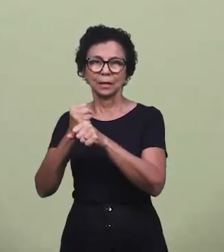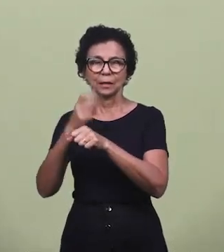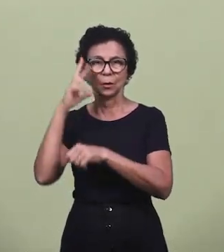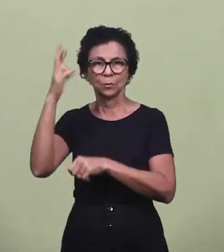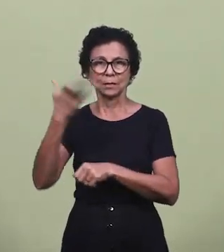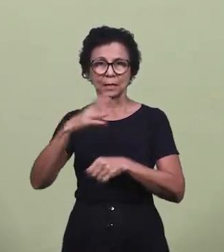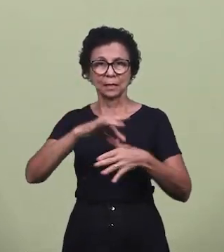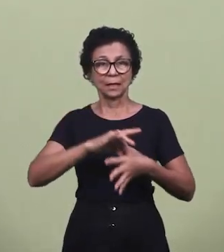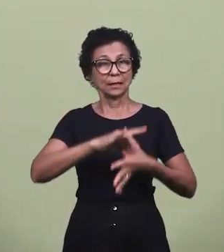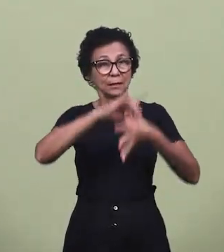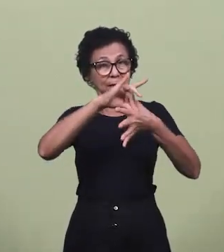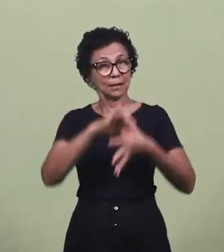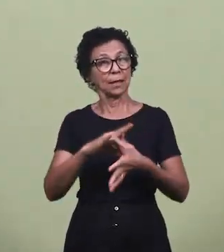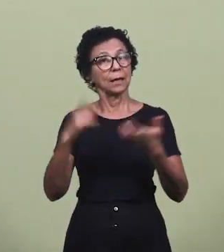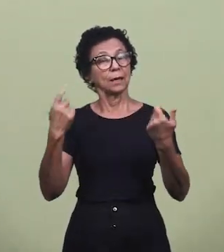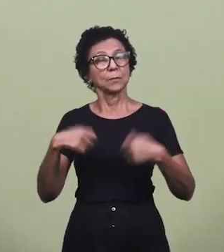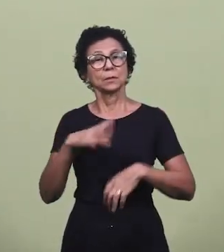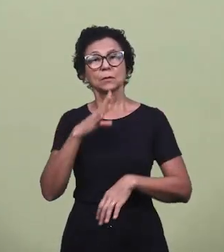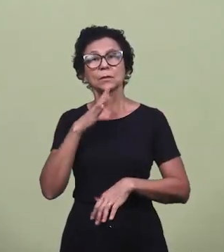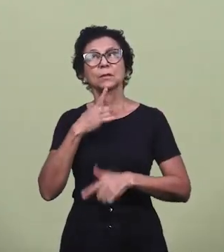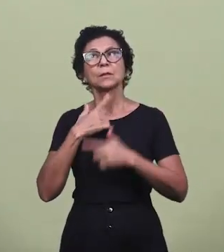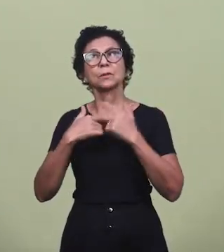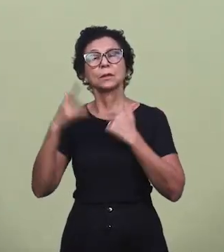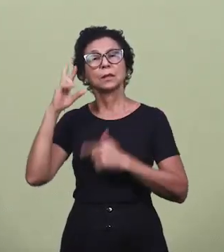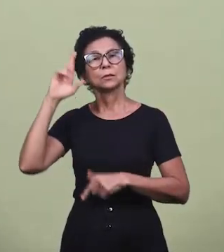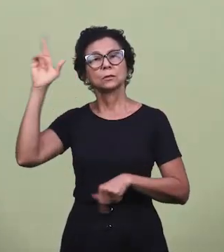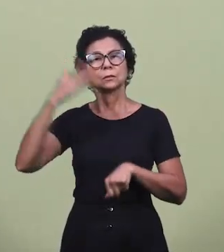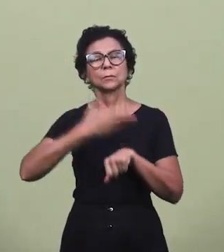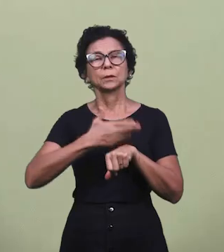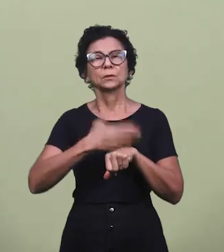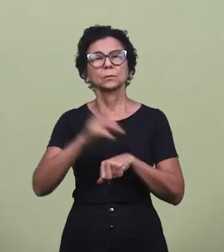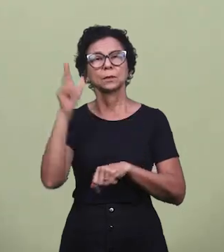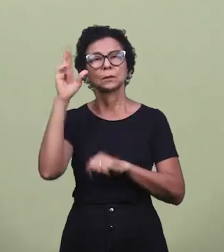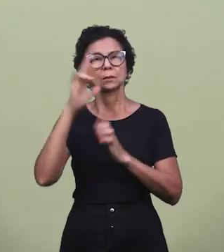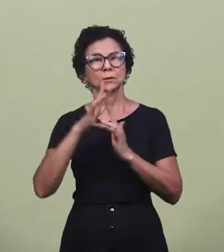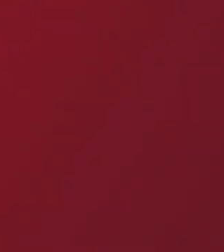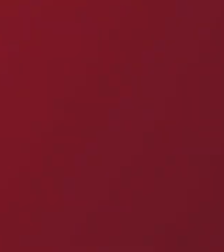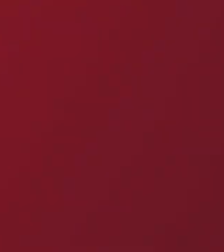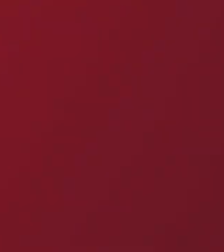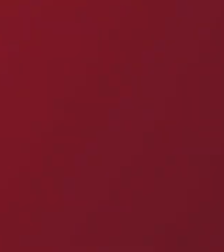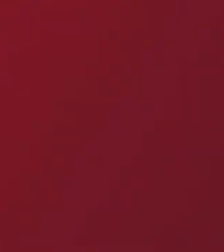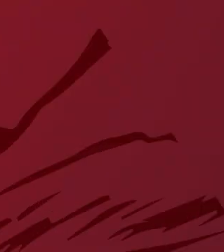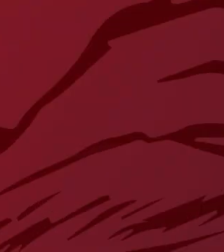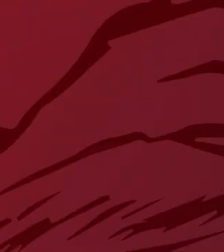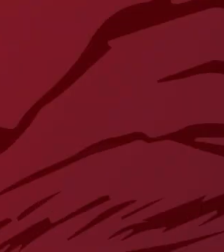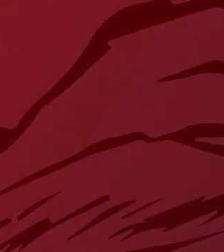conhecermos a vontade de Deus e sem colocarmos em prática. A paz do Senhor Jesus.